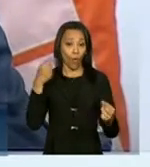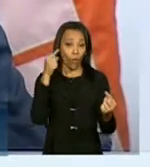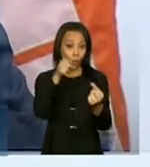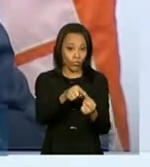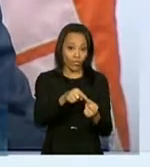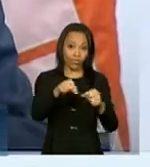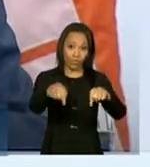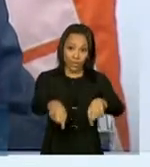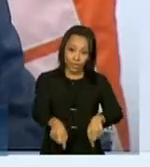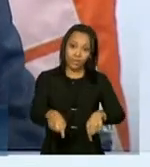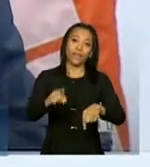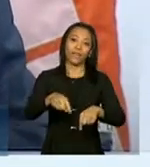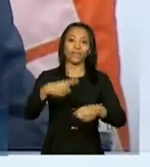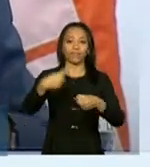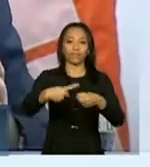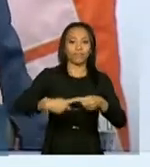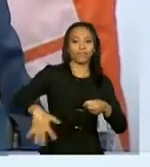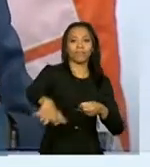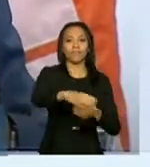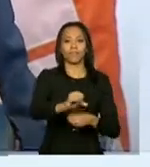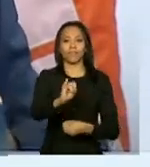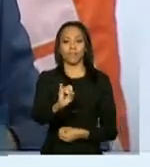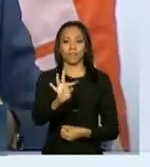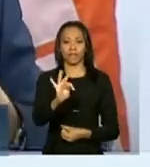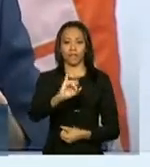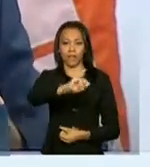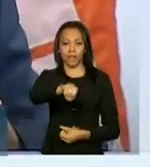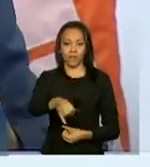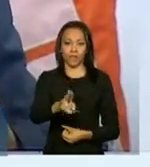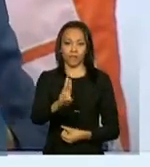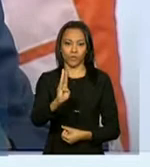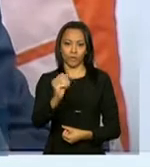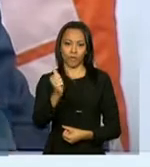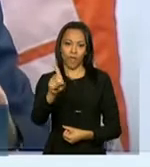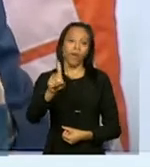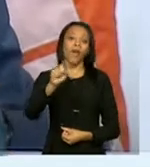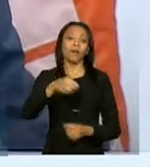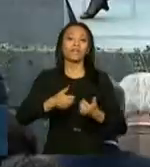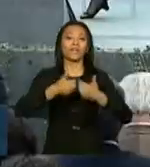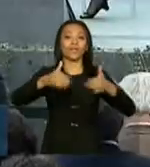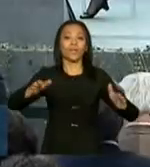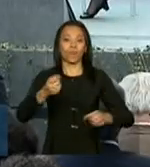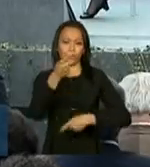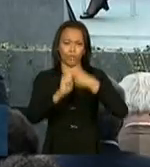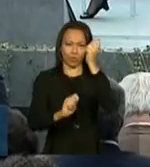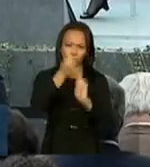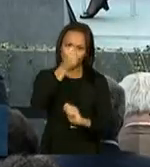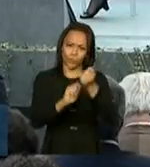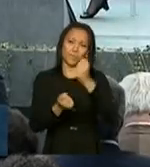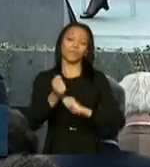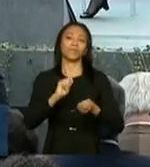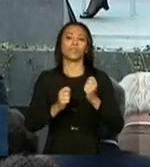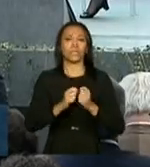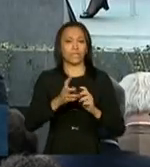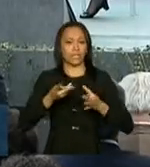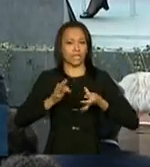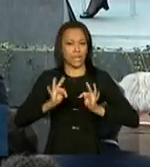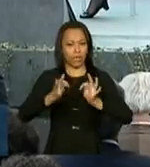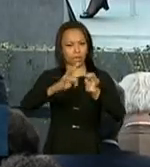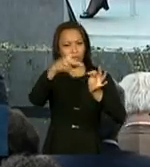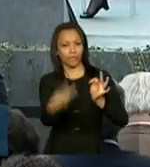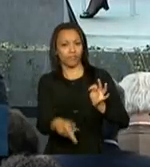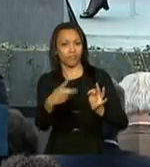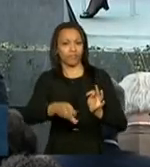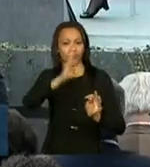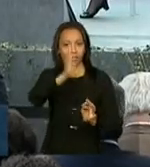objetivo, aqui em Itajubá, inaugurando uma empresa, uma indústria que traz tecnologia nacional, que traz empregos